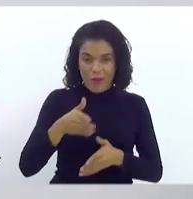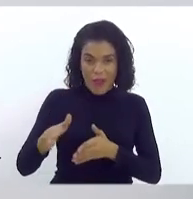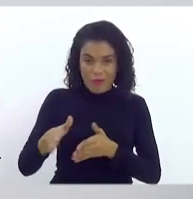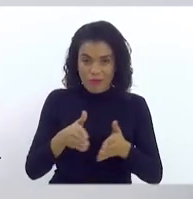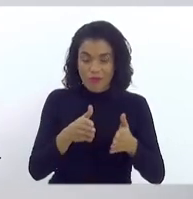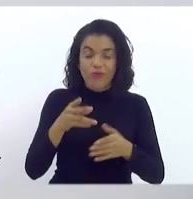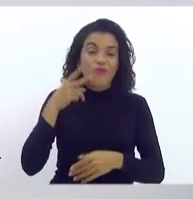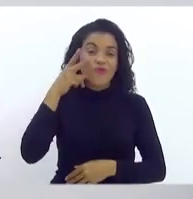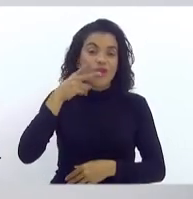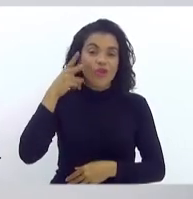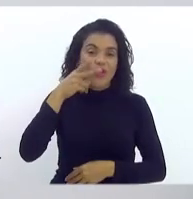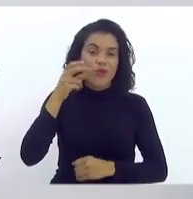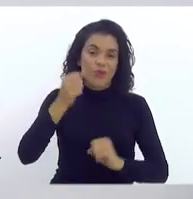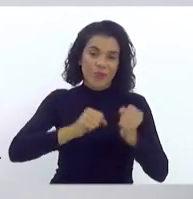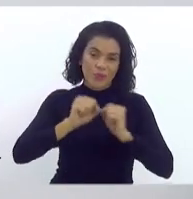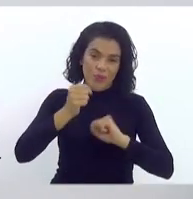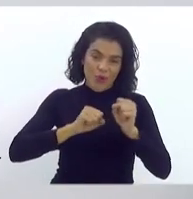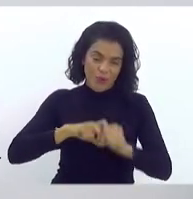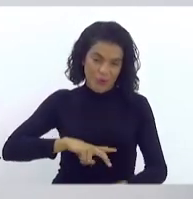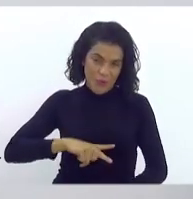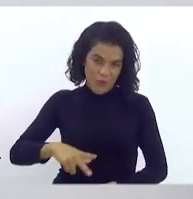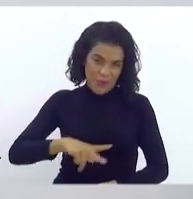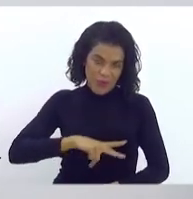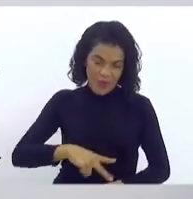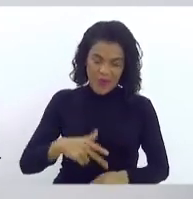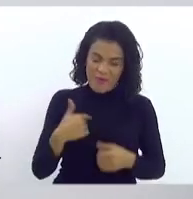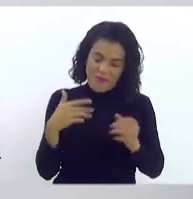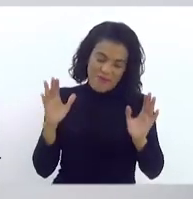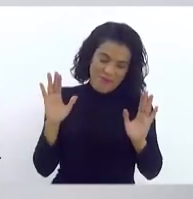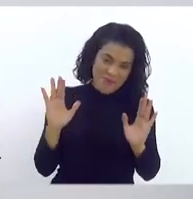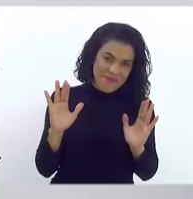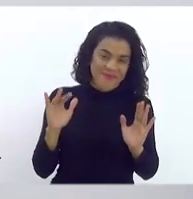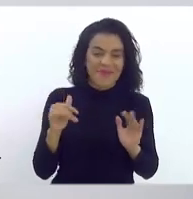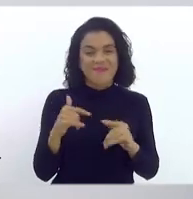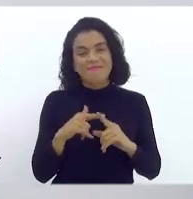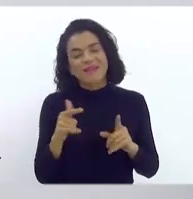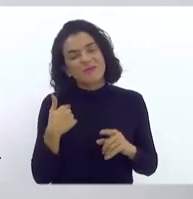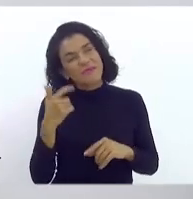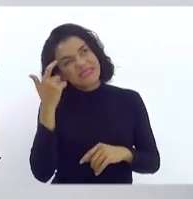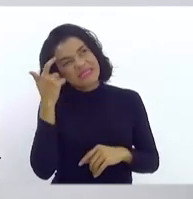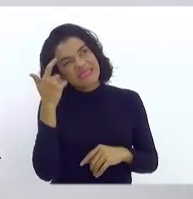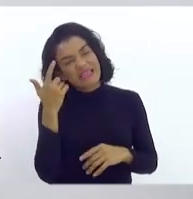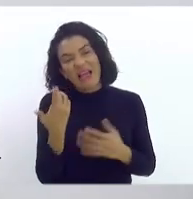produzidos no interior de Portugal. E ele foi lá para... Mas achei que nunca ia servir para nada